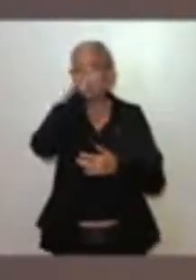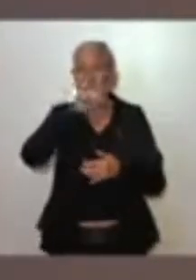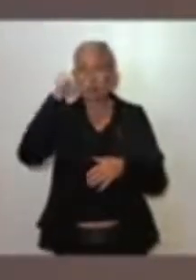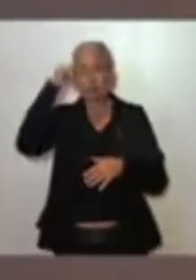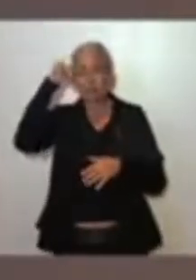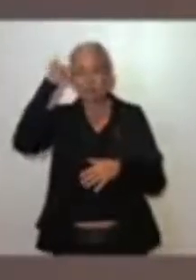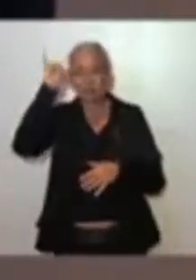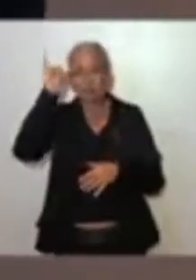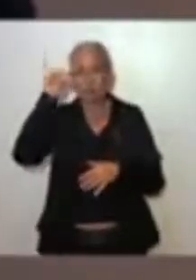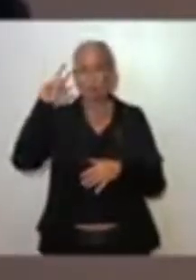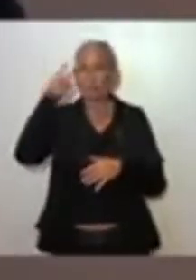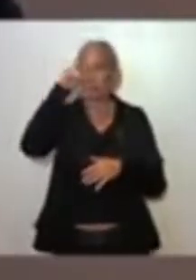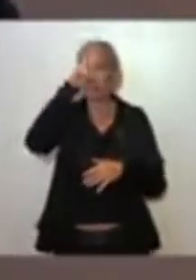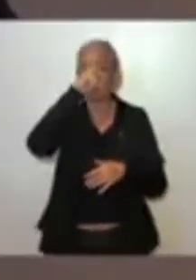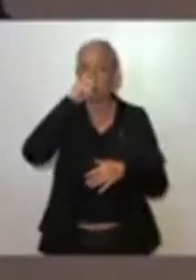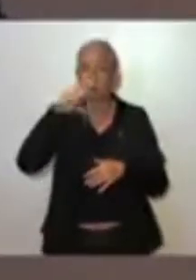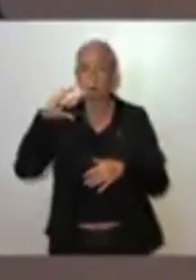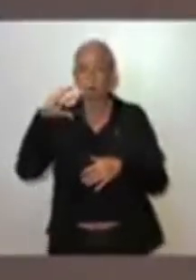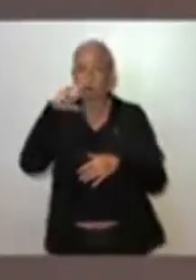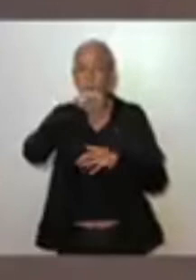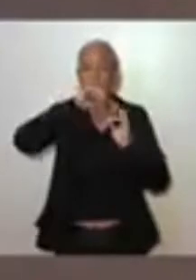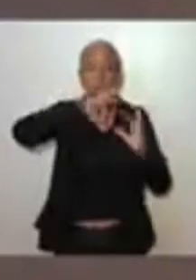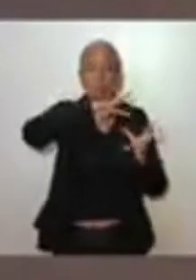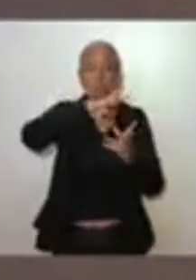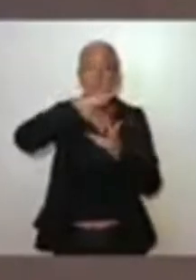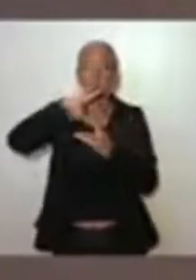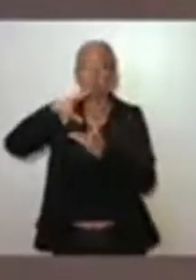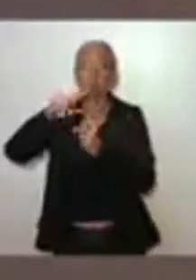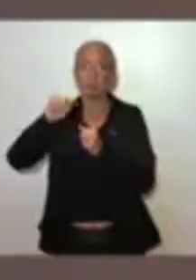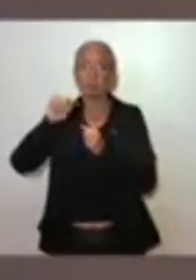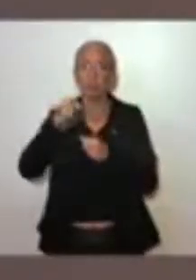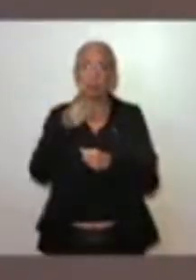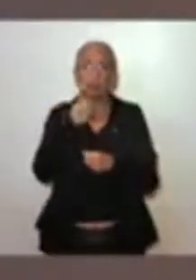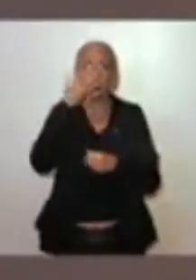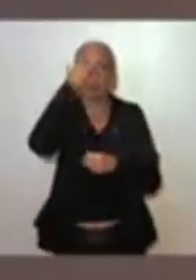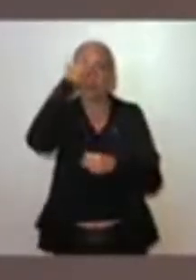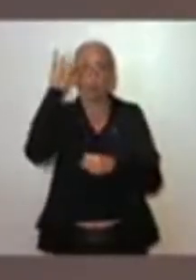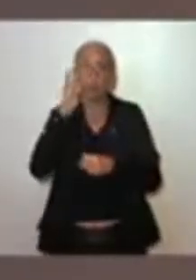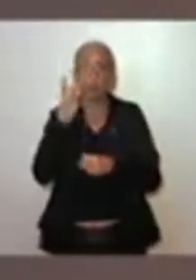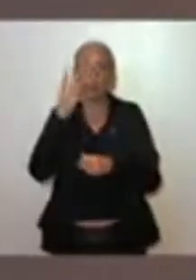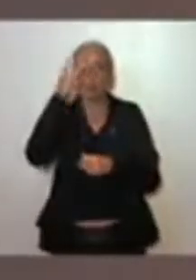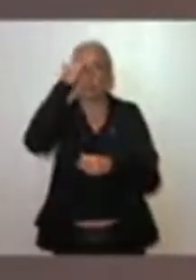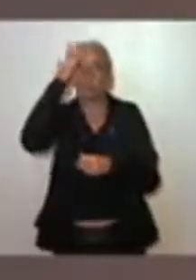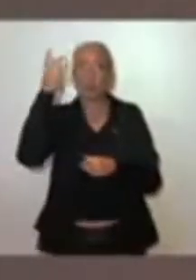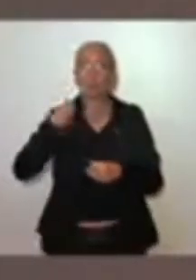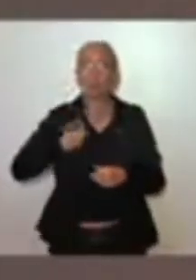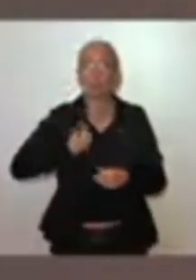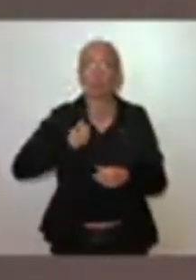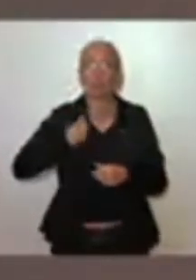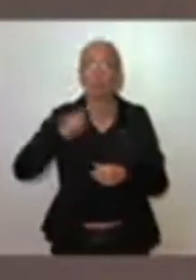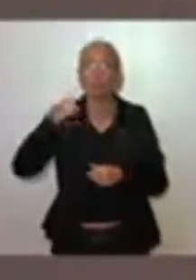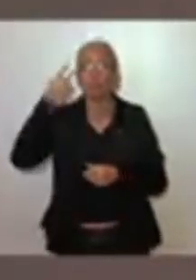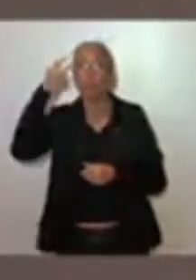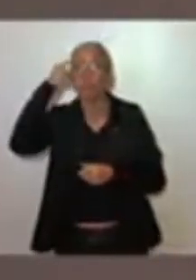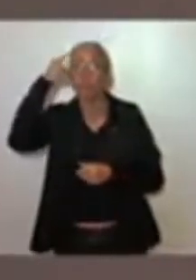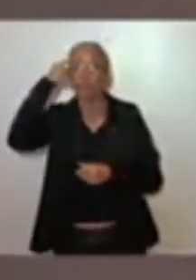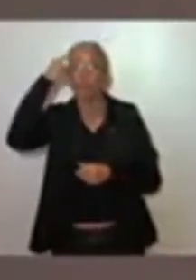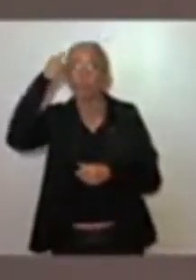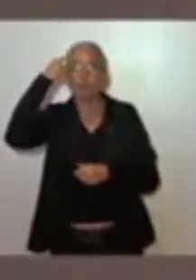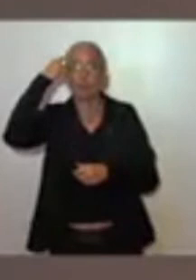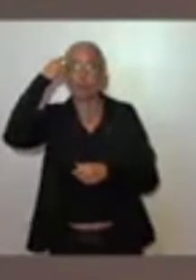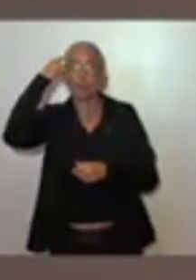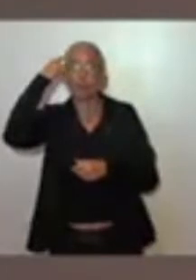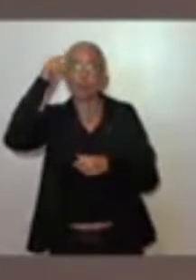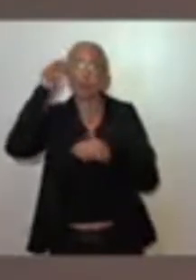o aquecimento global não é uma abstração de pessoas que vivem pensando em coisas